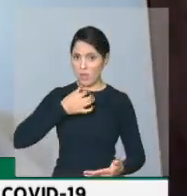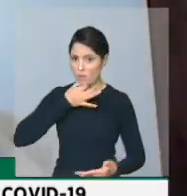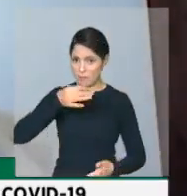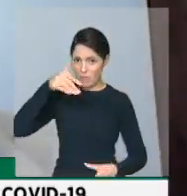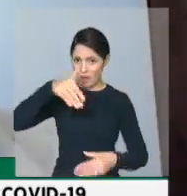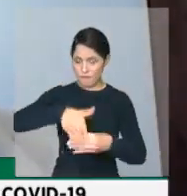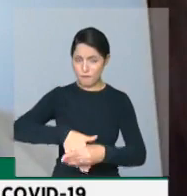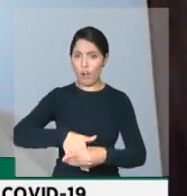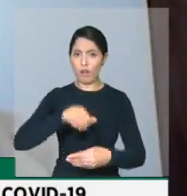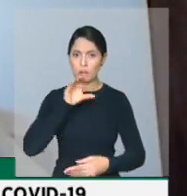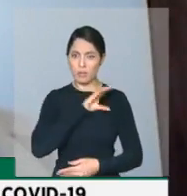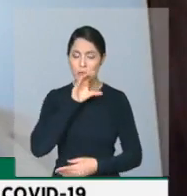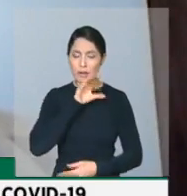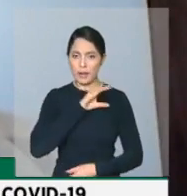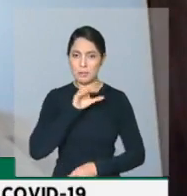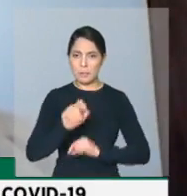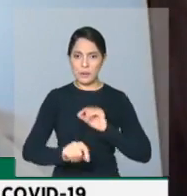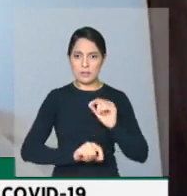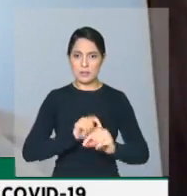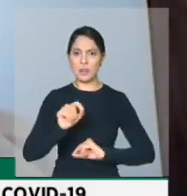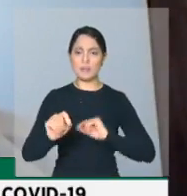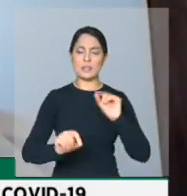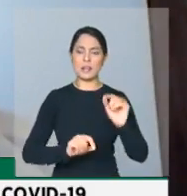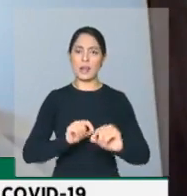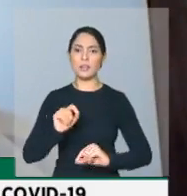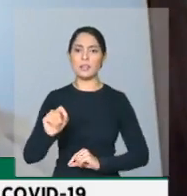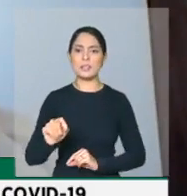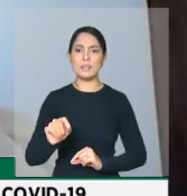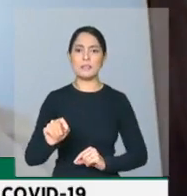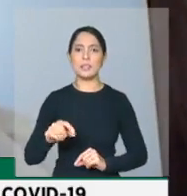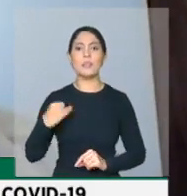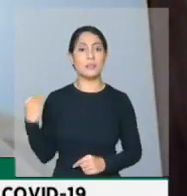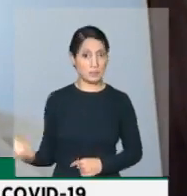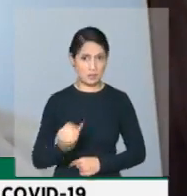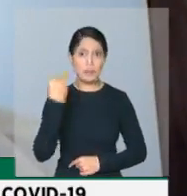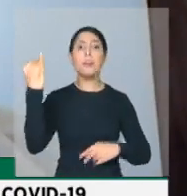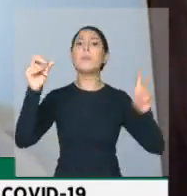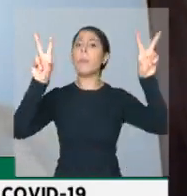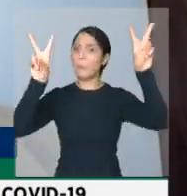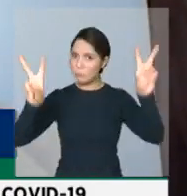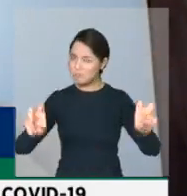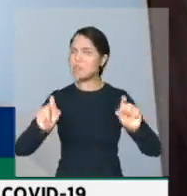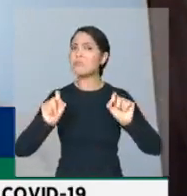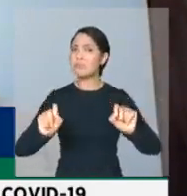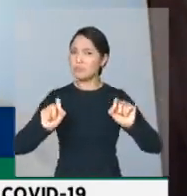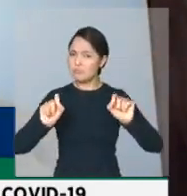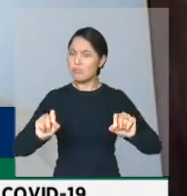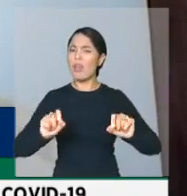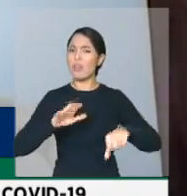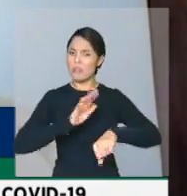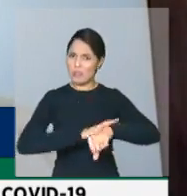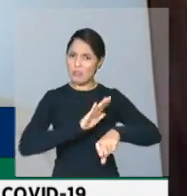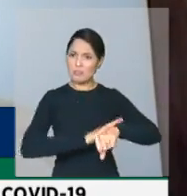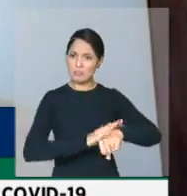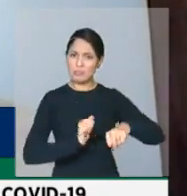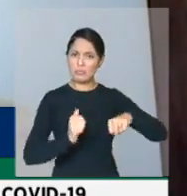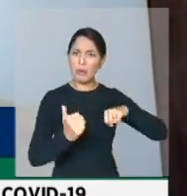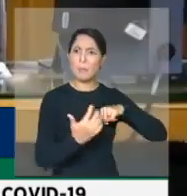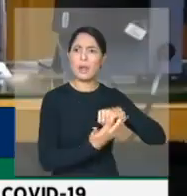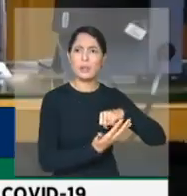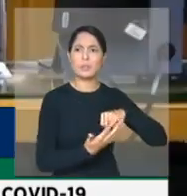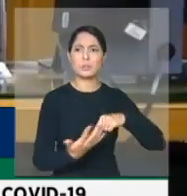que bastante importante para todos nós que lidamos com o auxílio emergencial e a importância da mulher. Cara, não sobrou